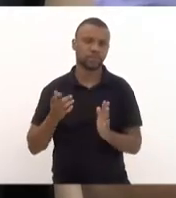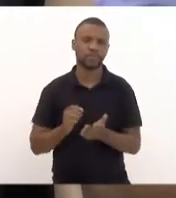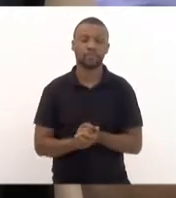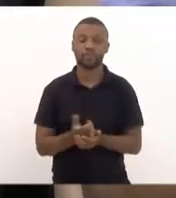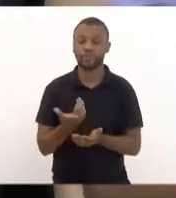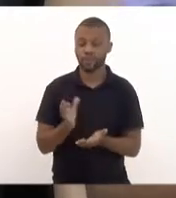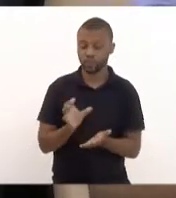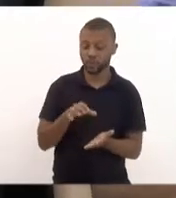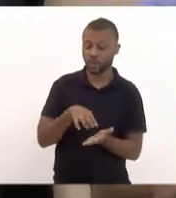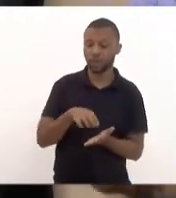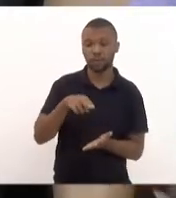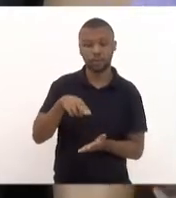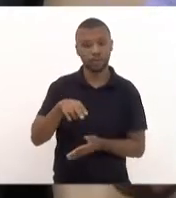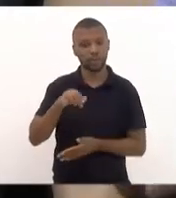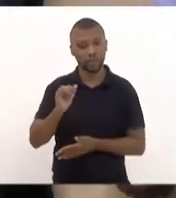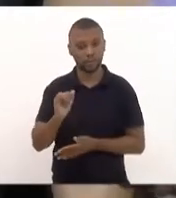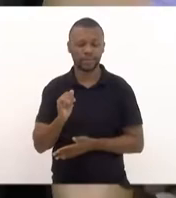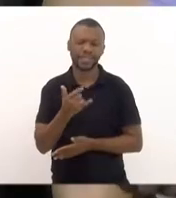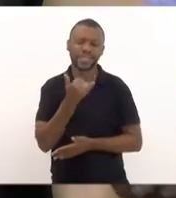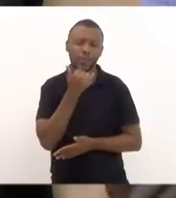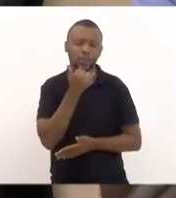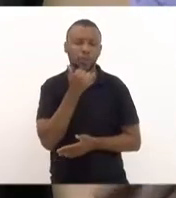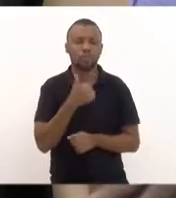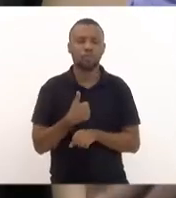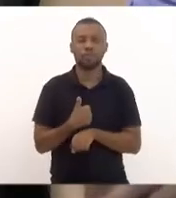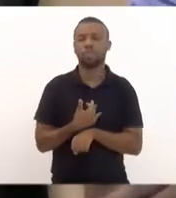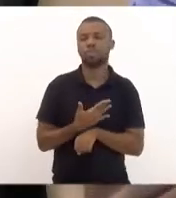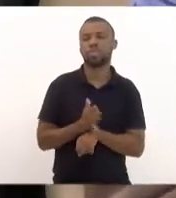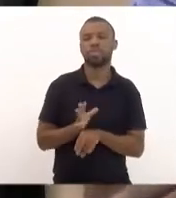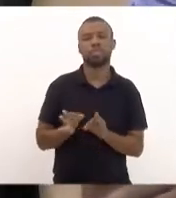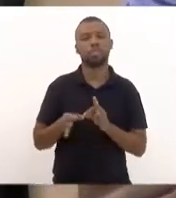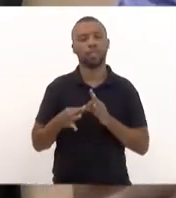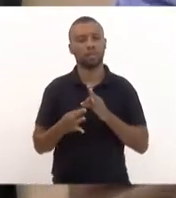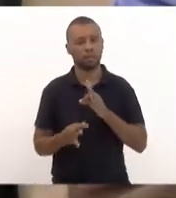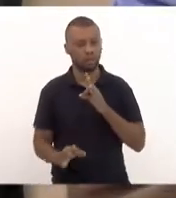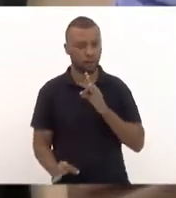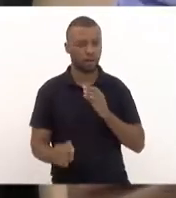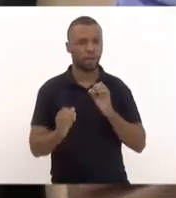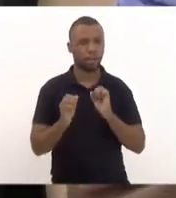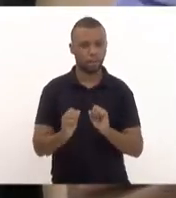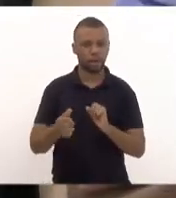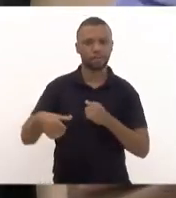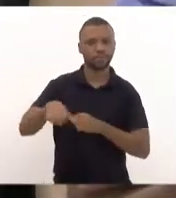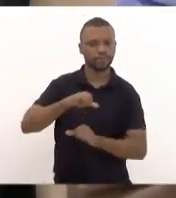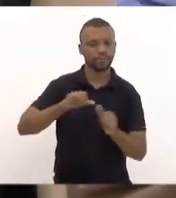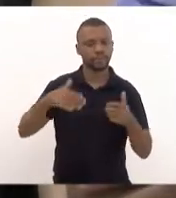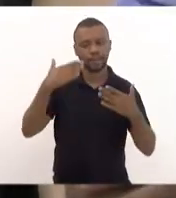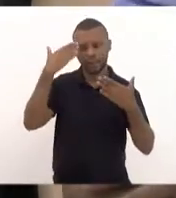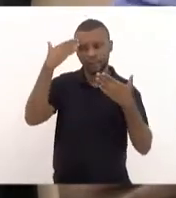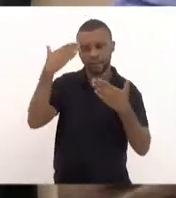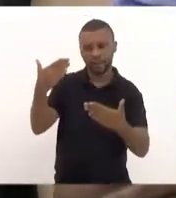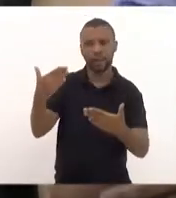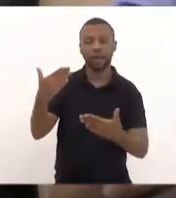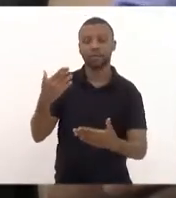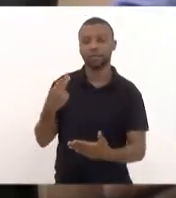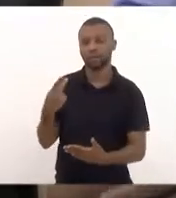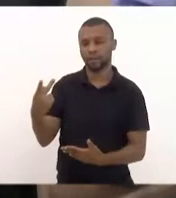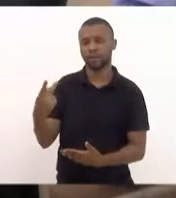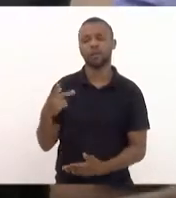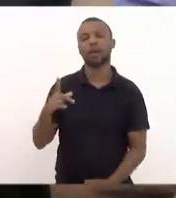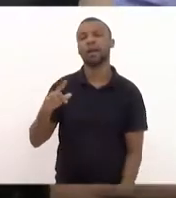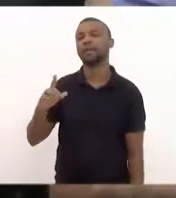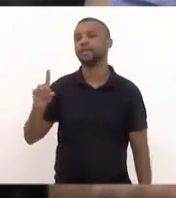e ampliou muito. É isso, obrigado. Desculpem se eu demorei demais, mas as contribuições obrigado, que eu e a Lídia trouxemos aí para